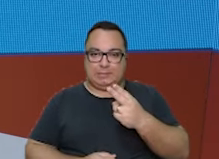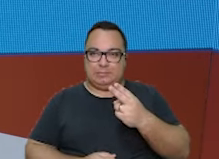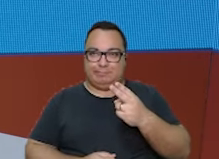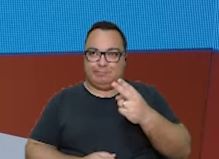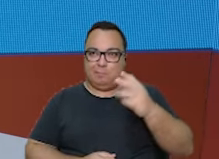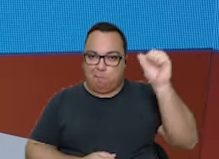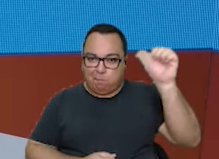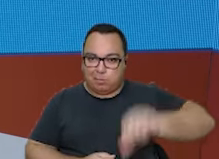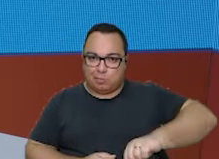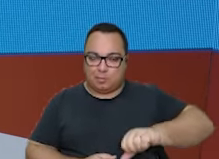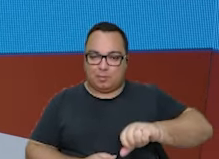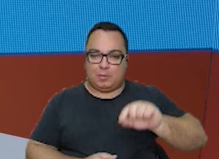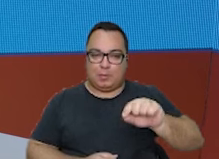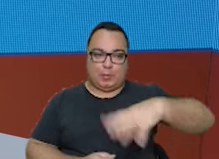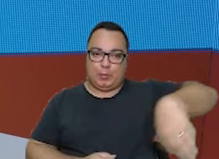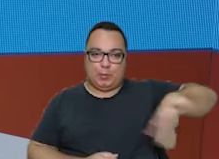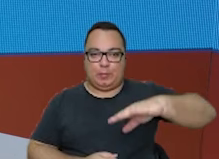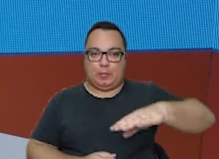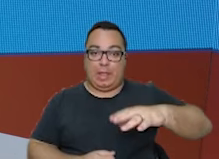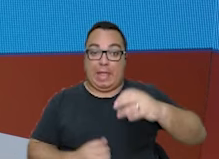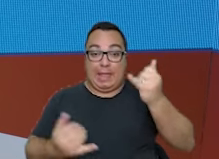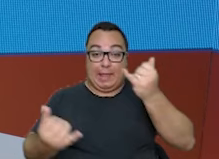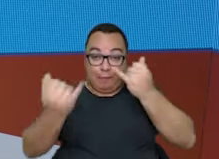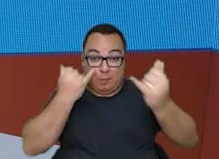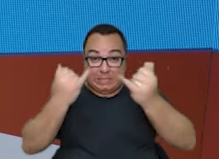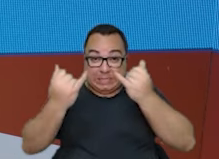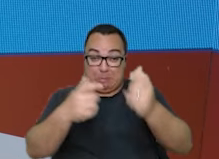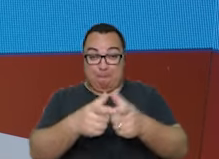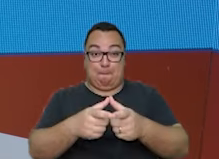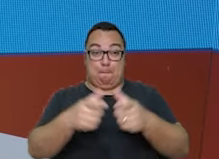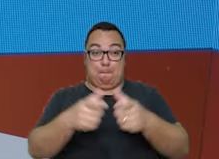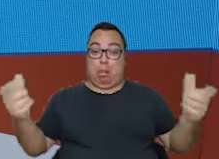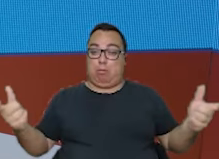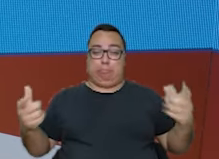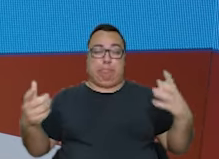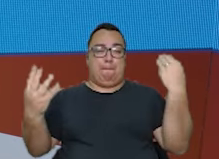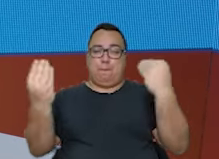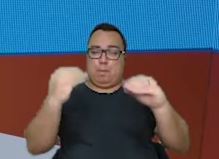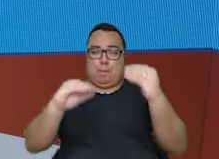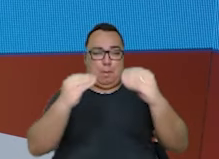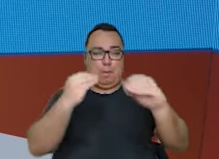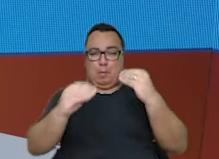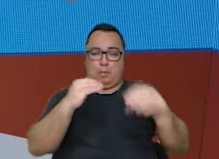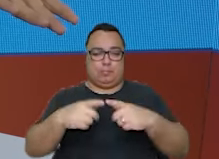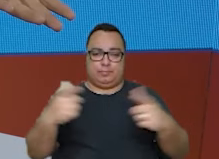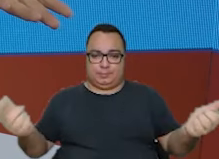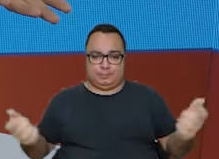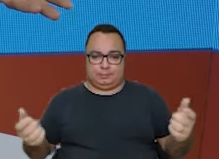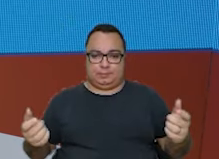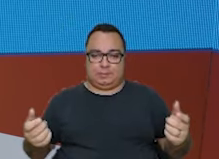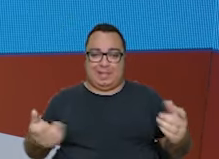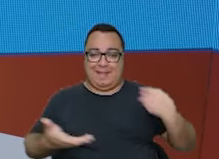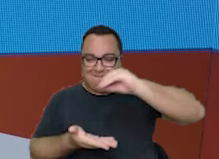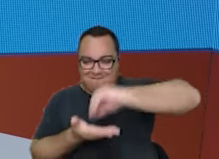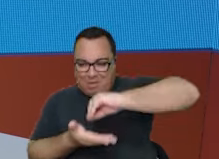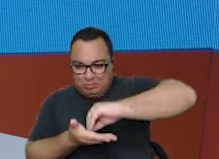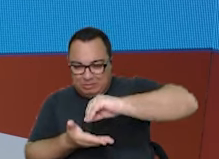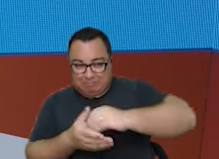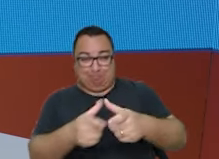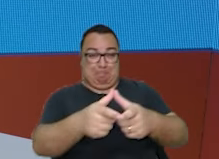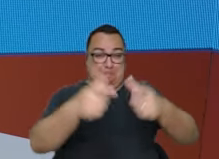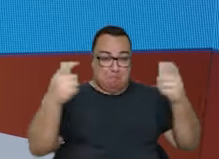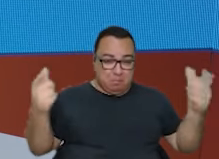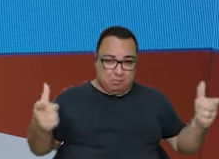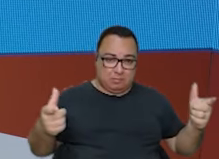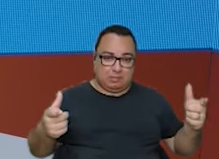é o excesso de informação o excesso ele é tão danoso quanto a falta em alguns momentos